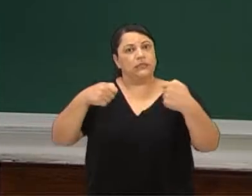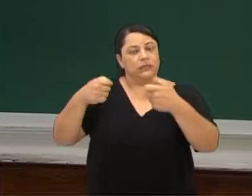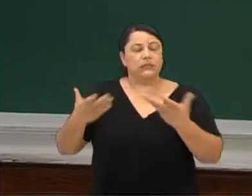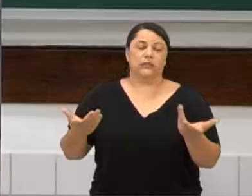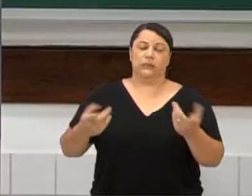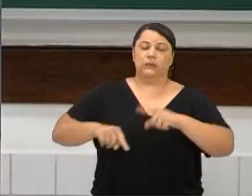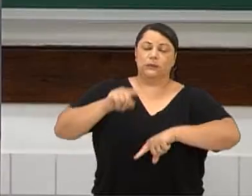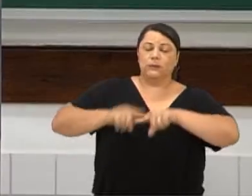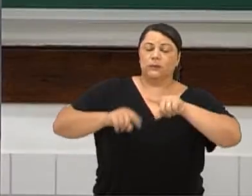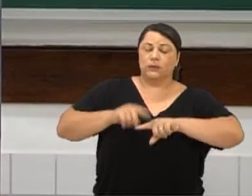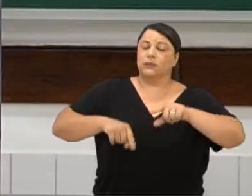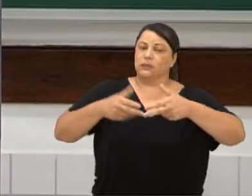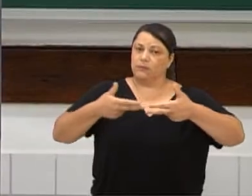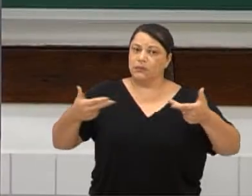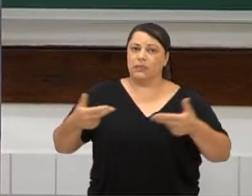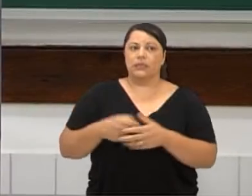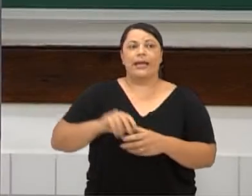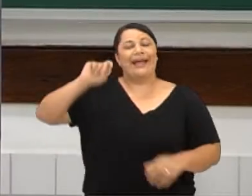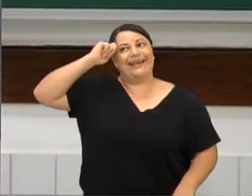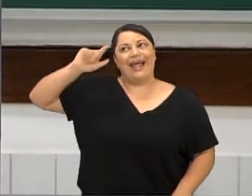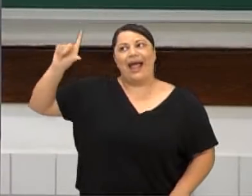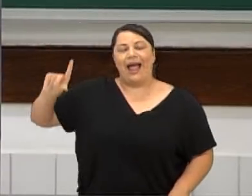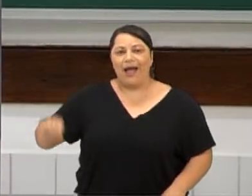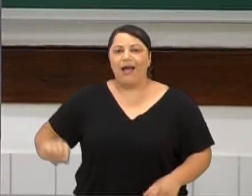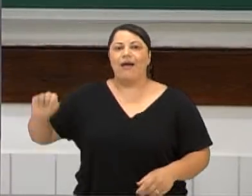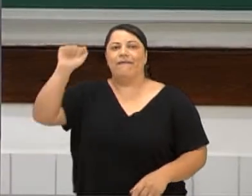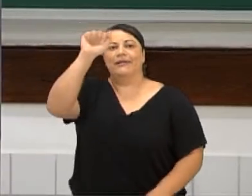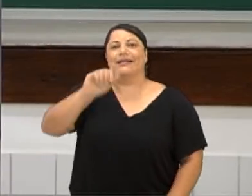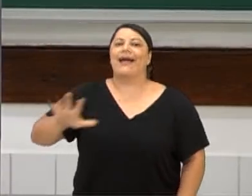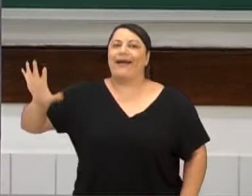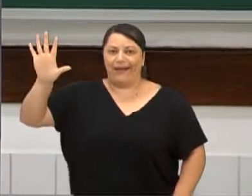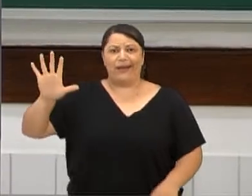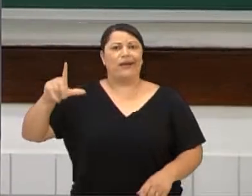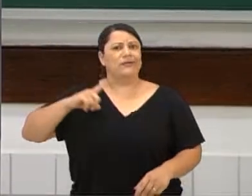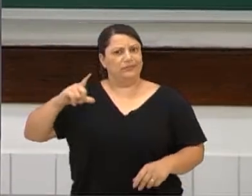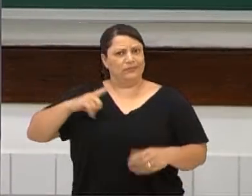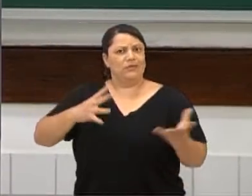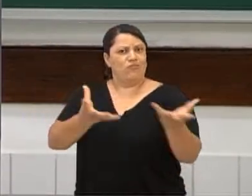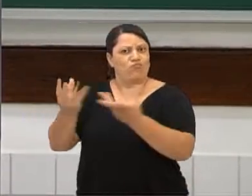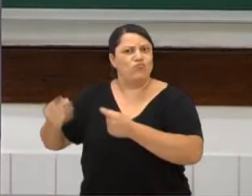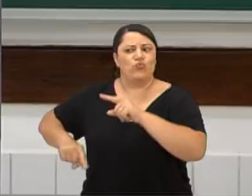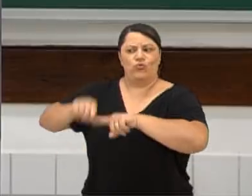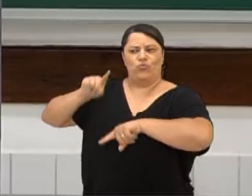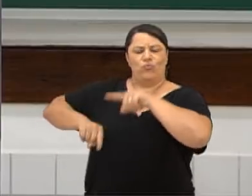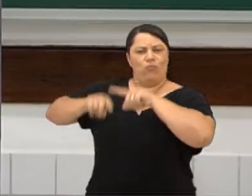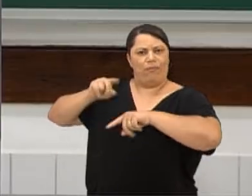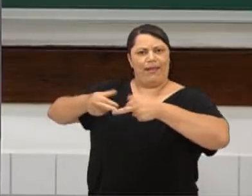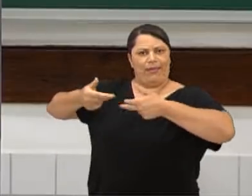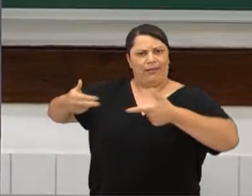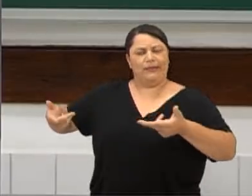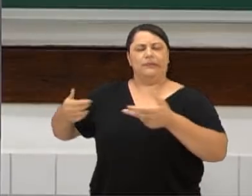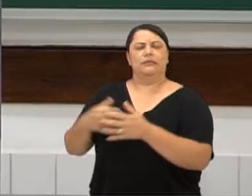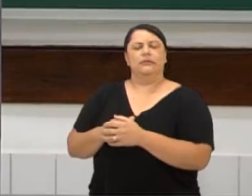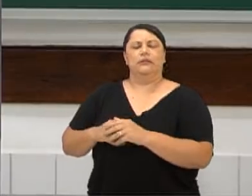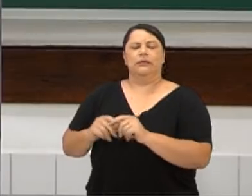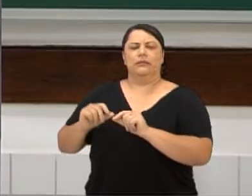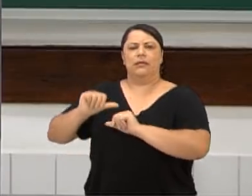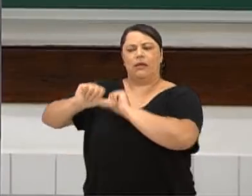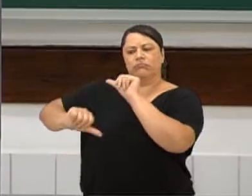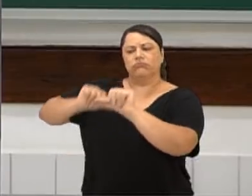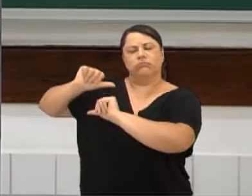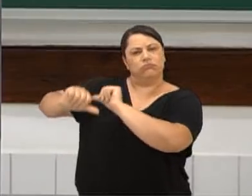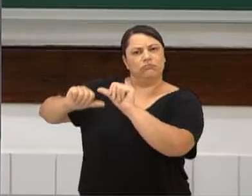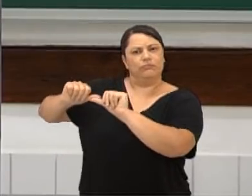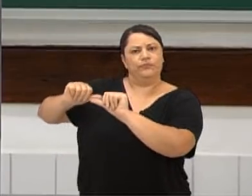matérias. Na África e na Ásia, essas matérias tinham em grande quantidade. Por isso, o objetivo era o quê?